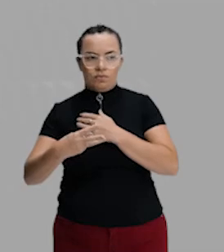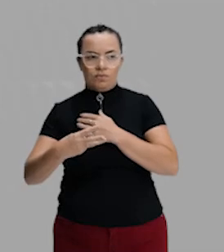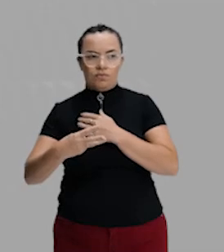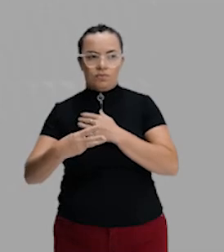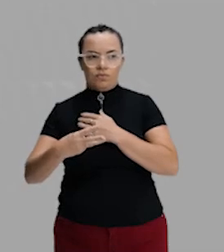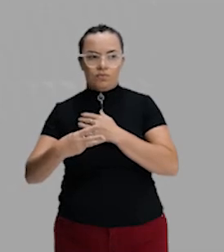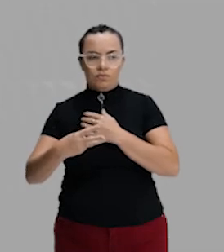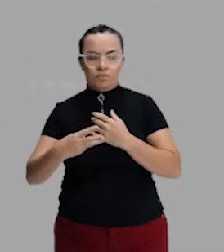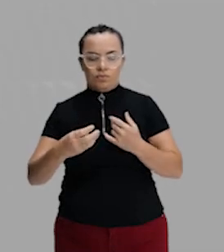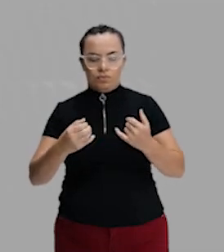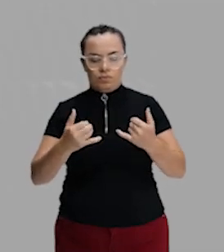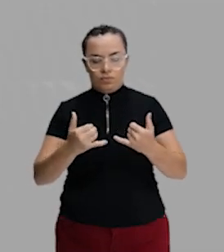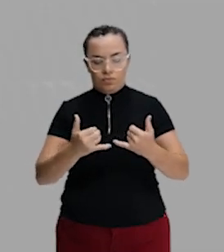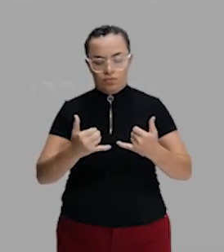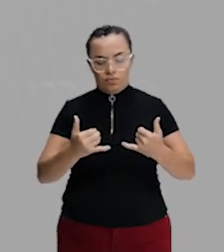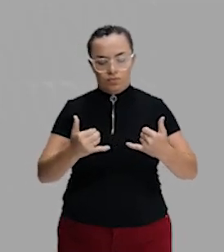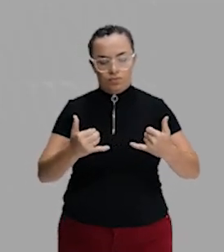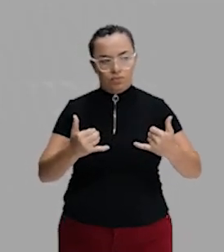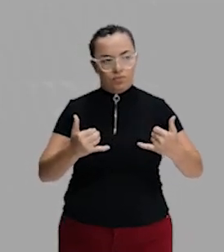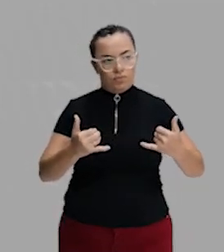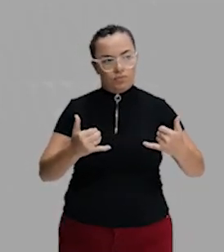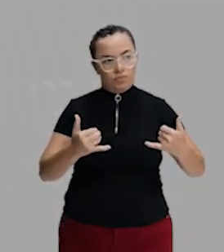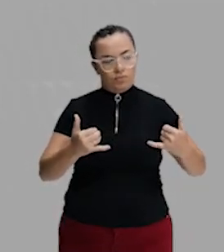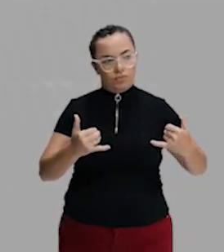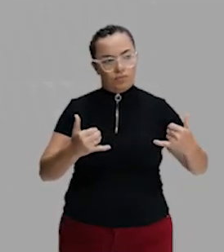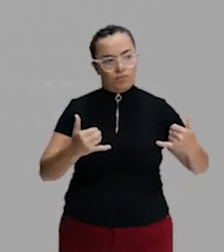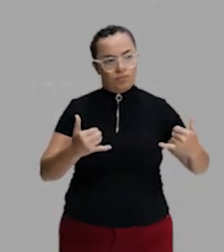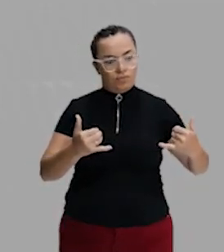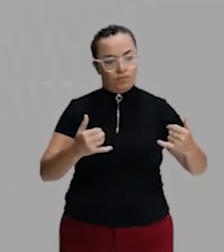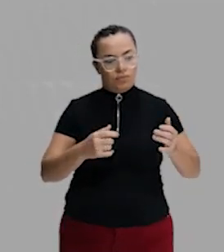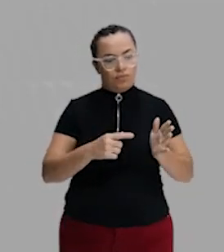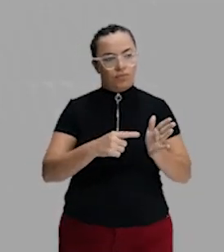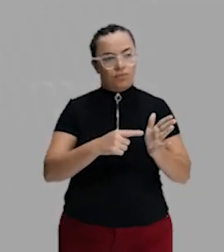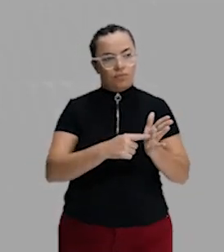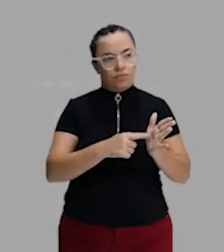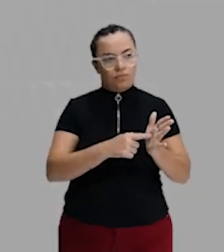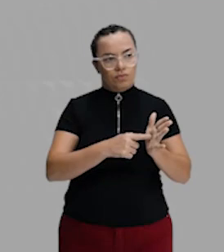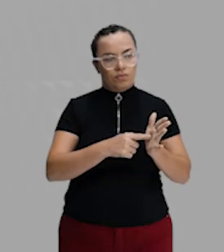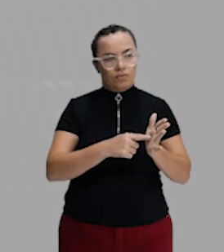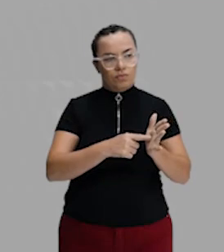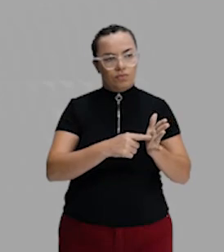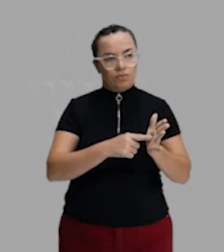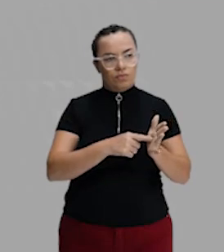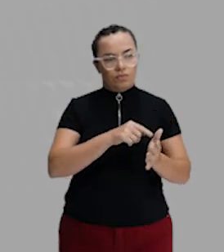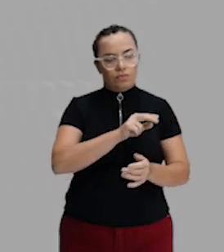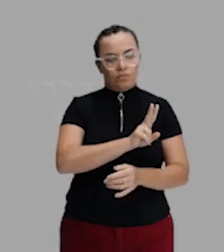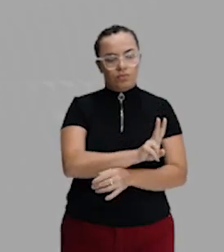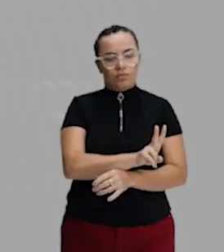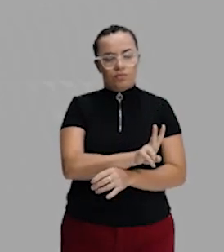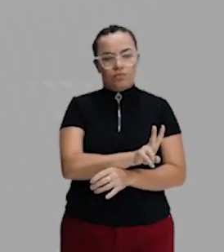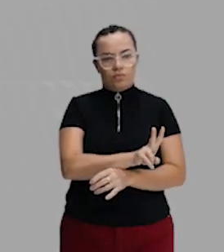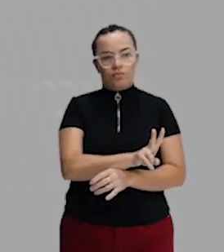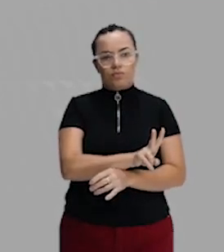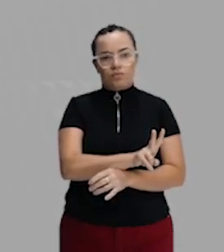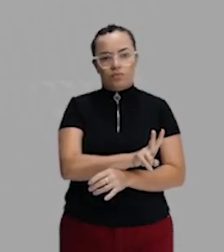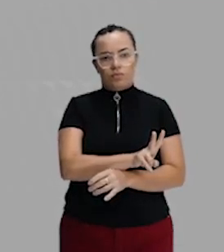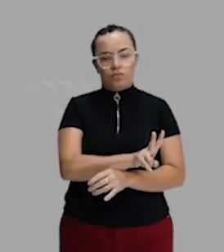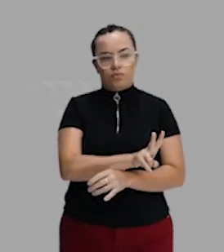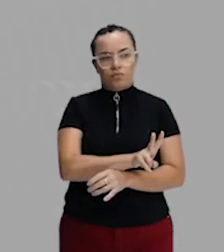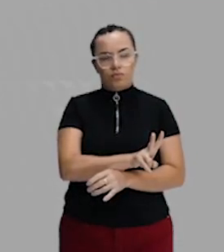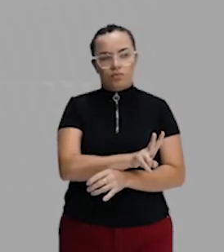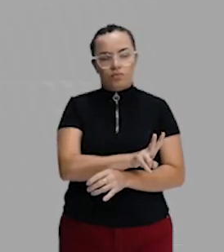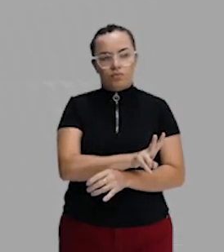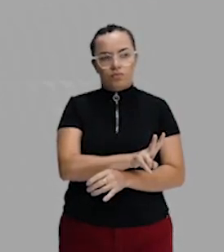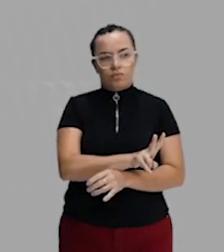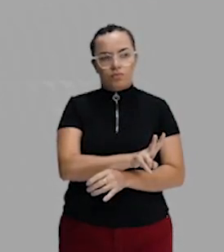você tem, ó, esse ponto aqui, ó, vai ser o vértice. Tá?